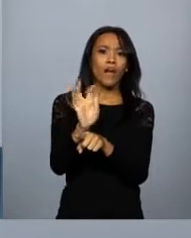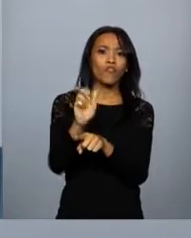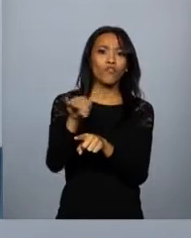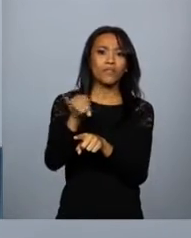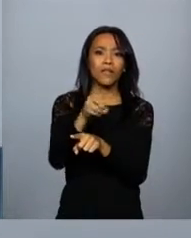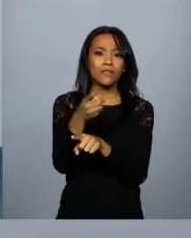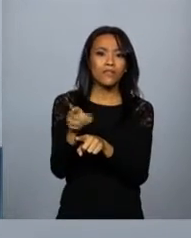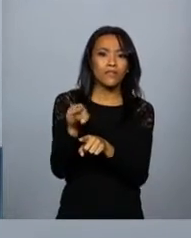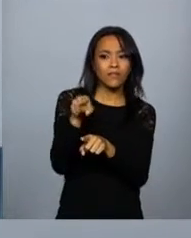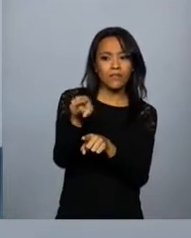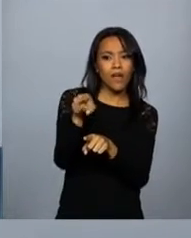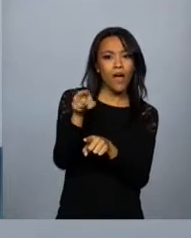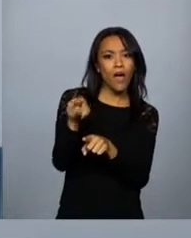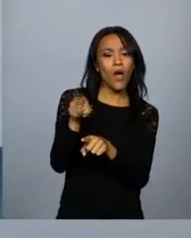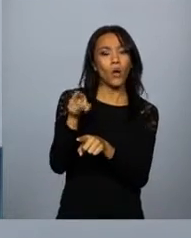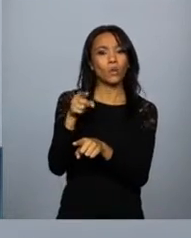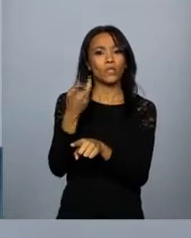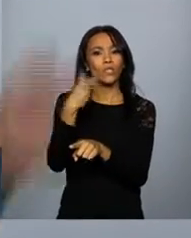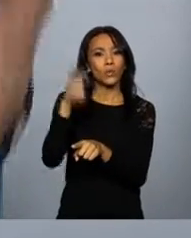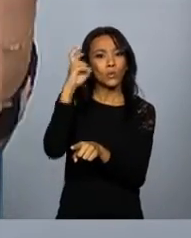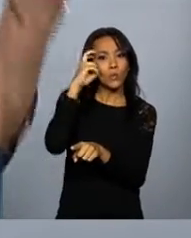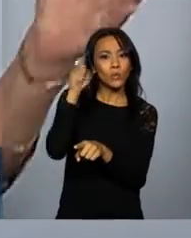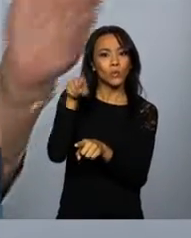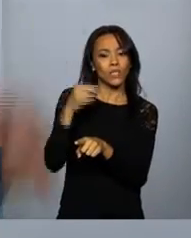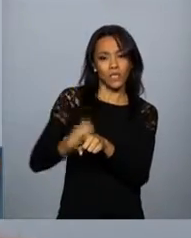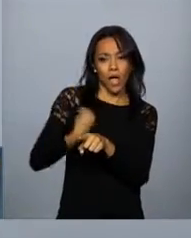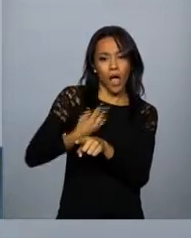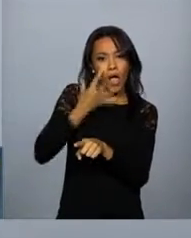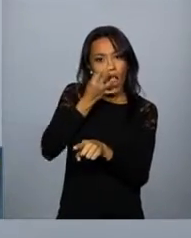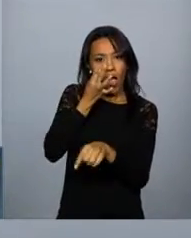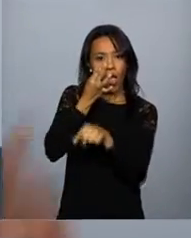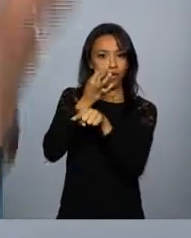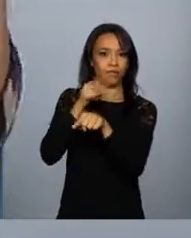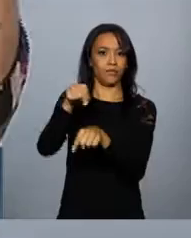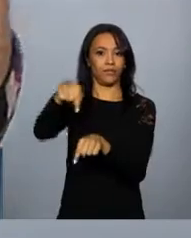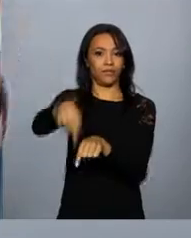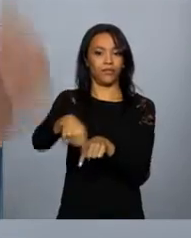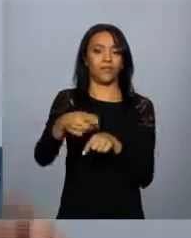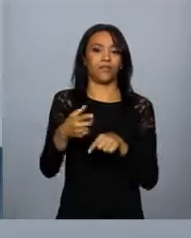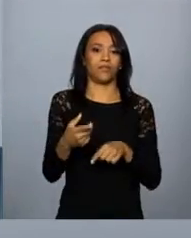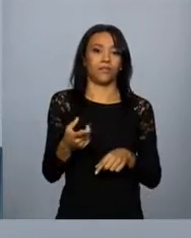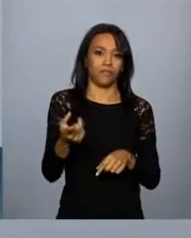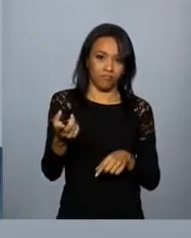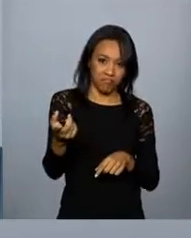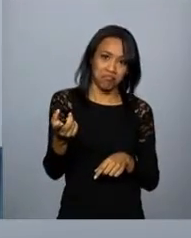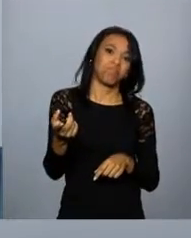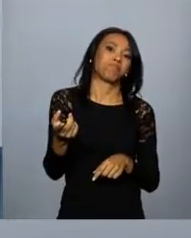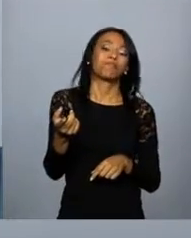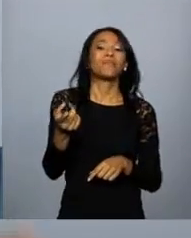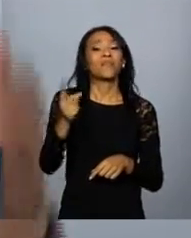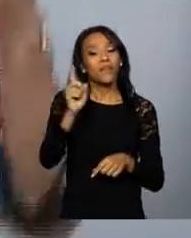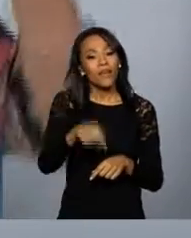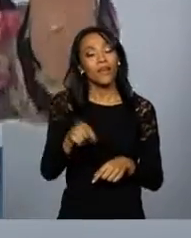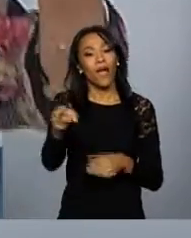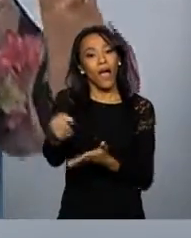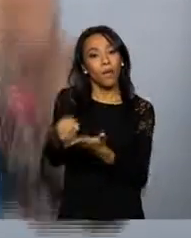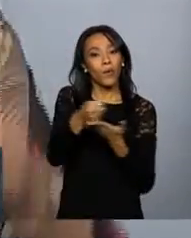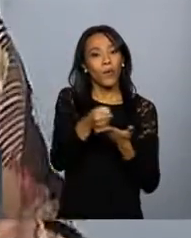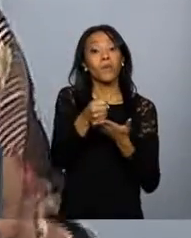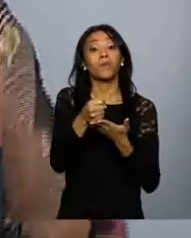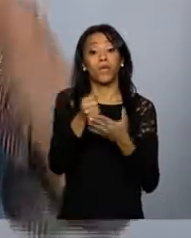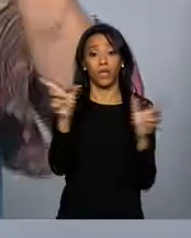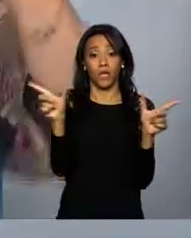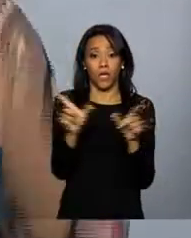de Educação e Cultura aqui, né, falando pelo Pronatec. O Pronatec é, de